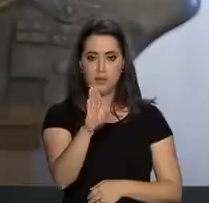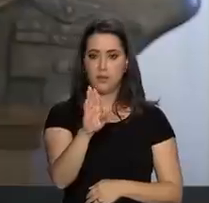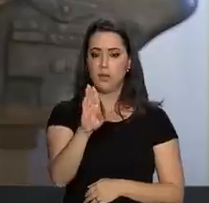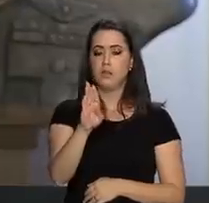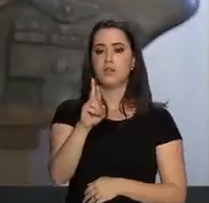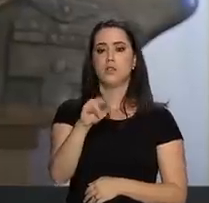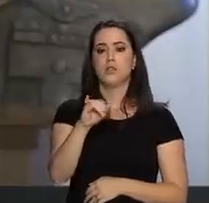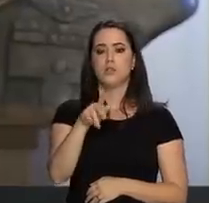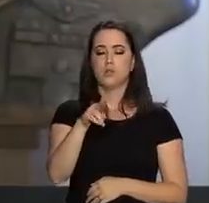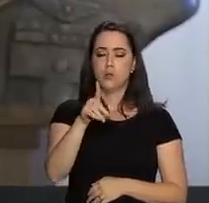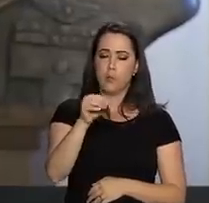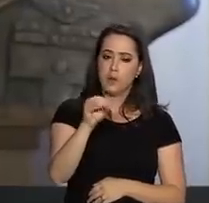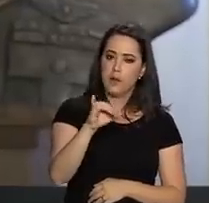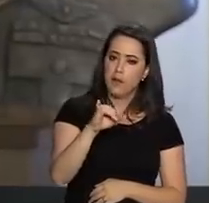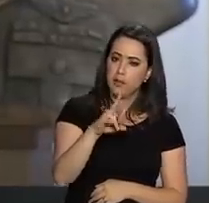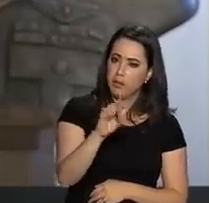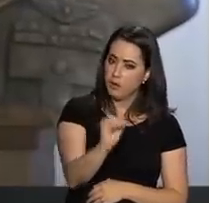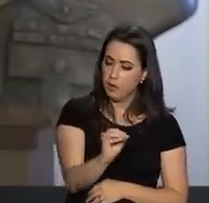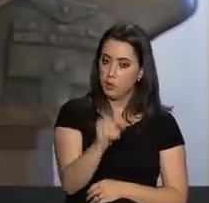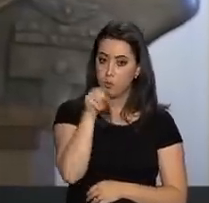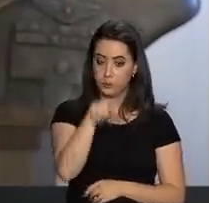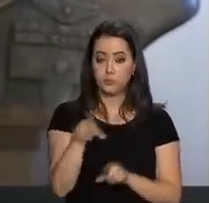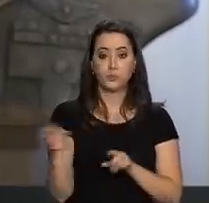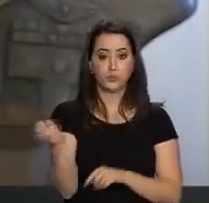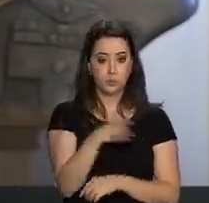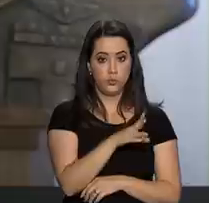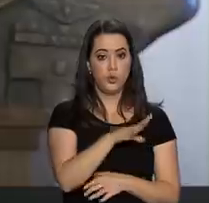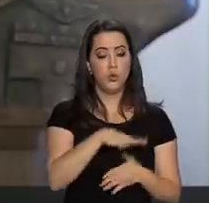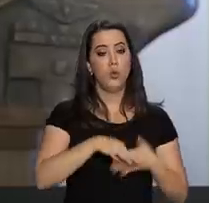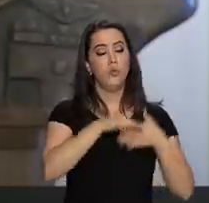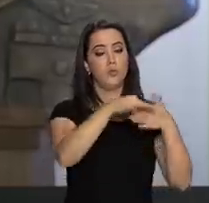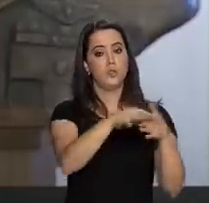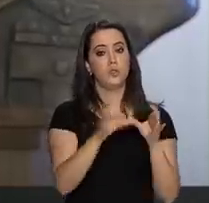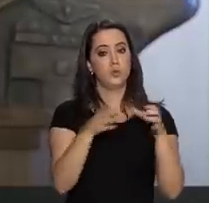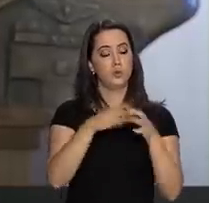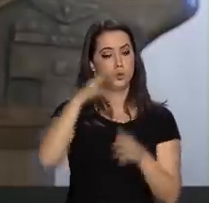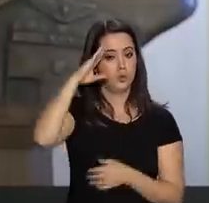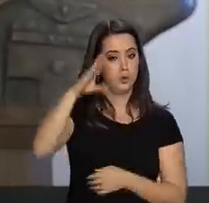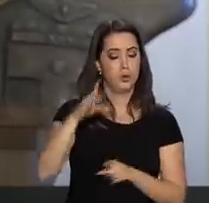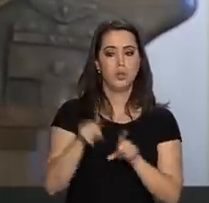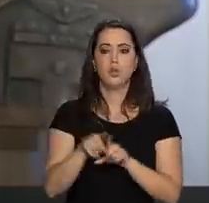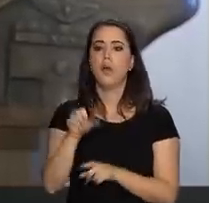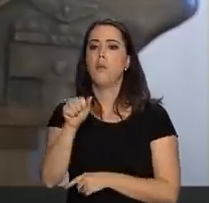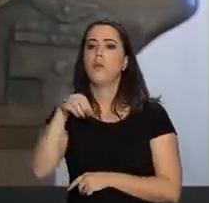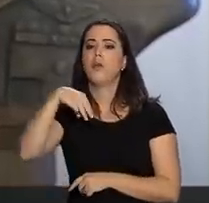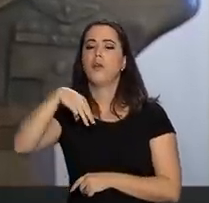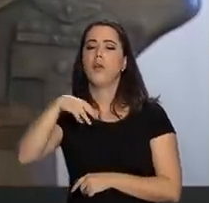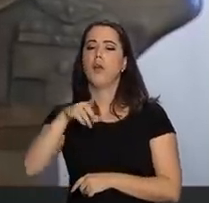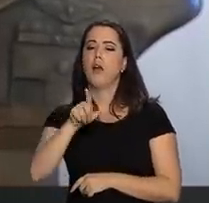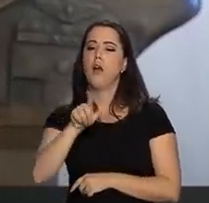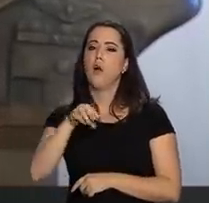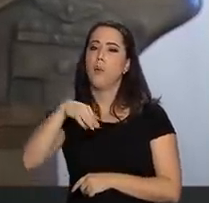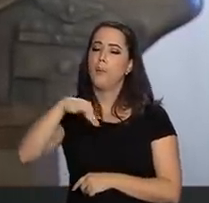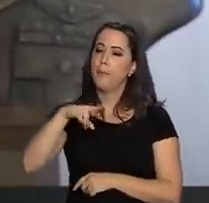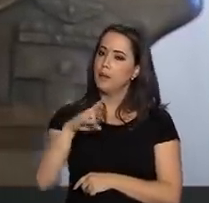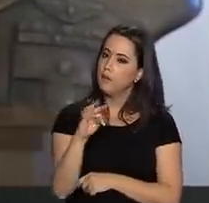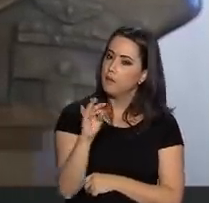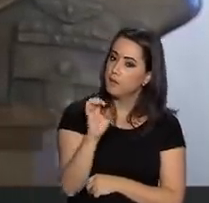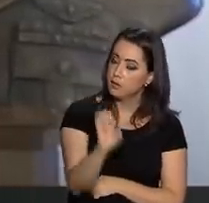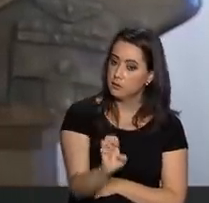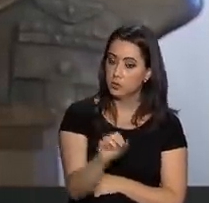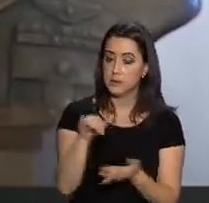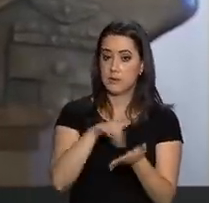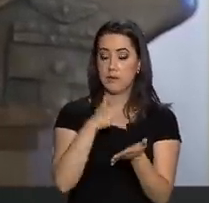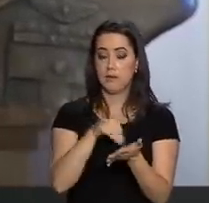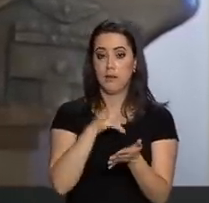Botelho, novo chefe de Estado-Maior Conjunto das Forças Armadas, e ao almirante Garnier, secretário-geral do Ministério